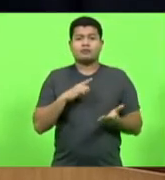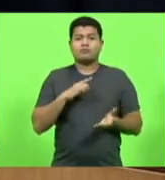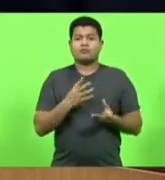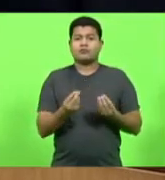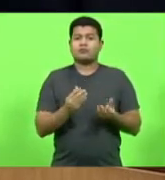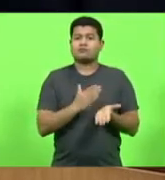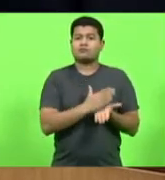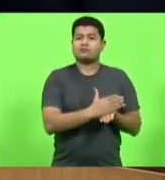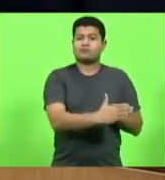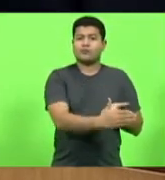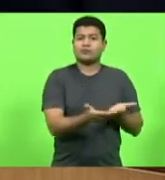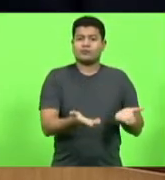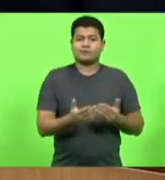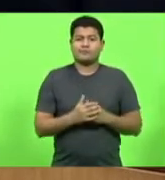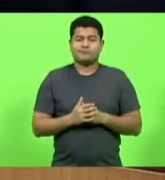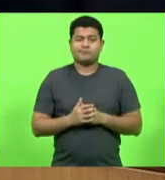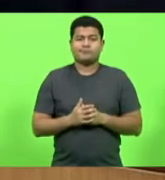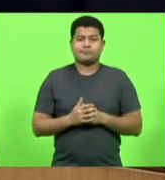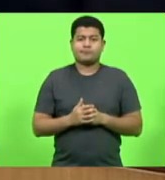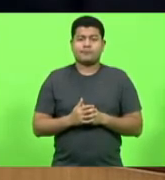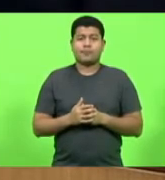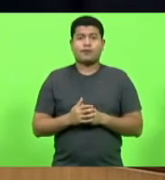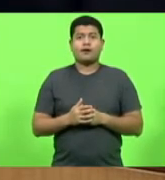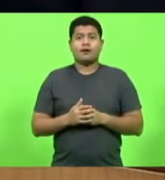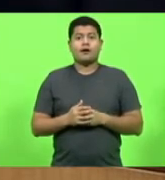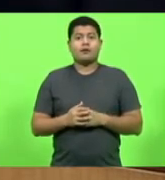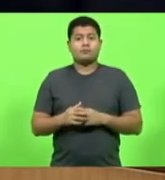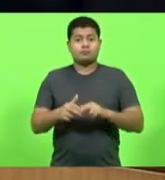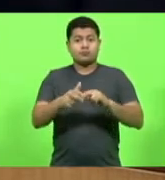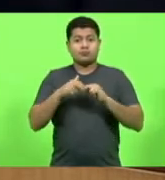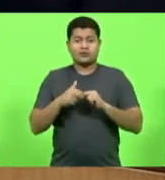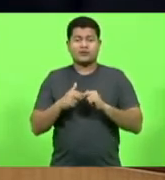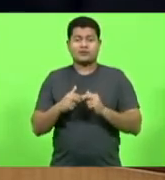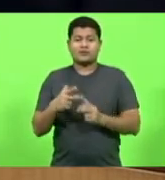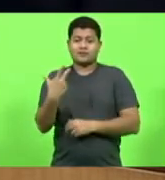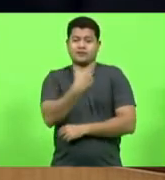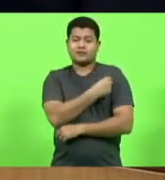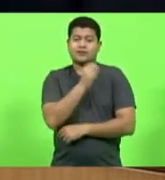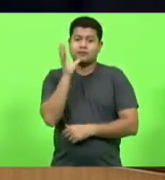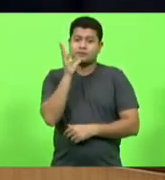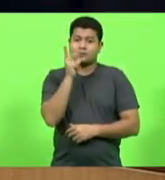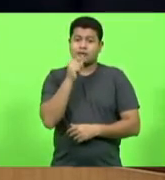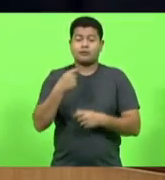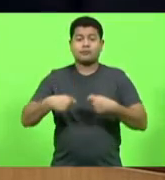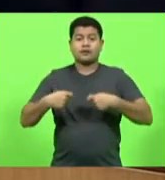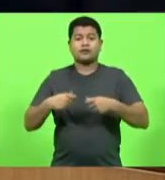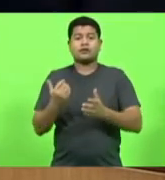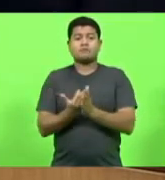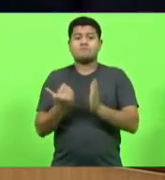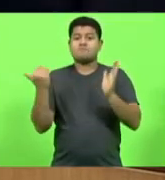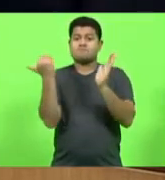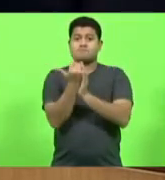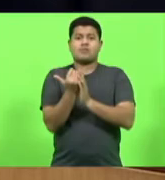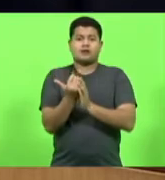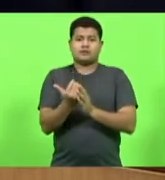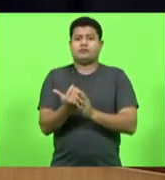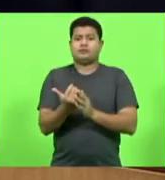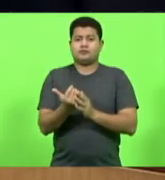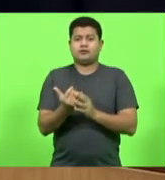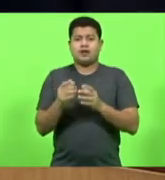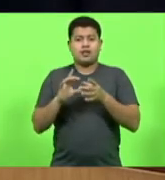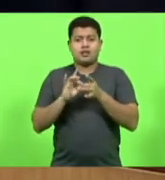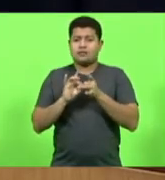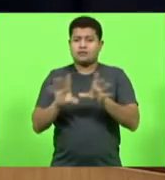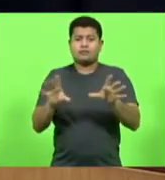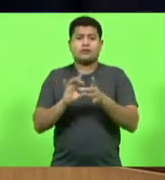quais a vacinação está andando devagar. É preciso ampliar um pouco esses grupos para que a gente possa ter mais